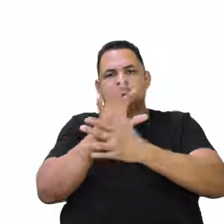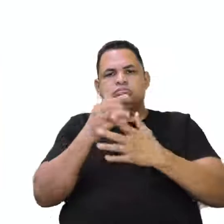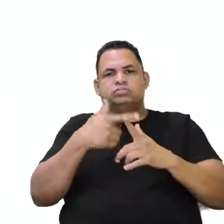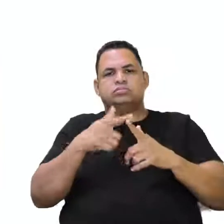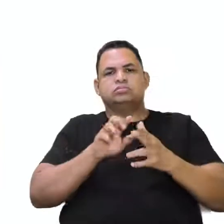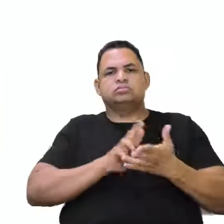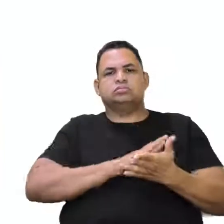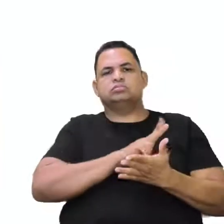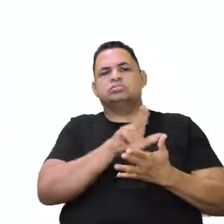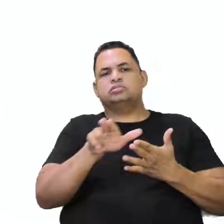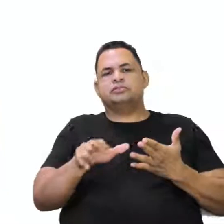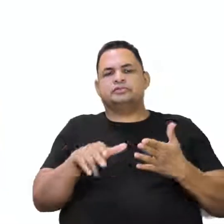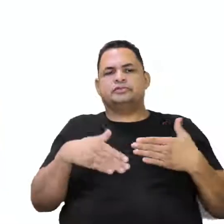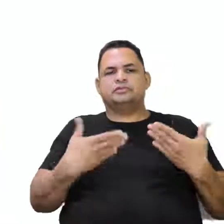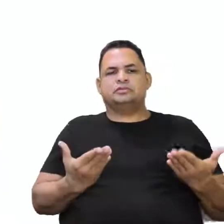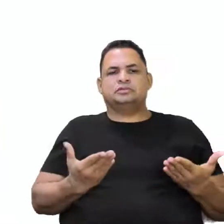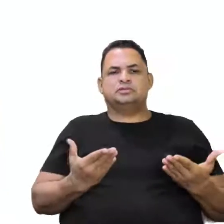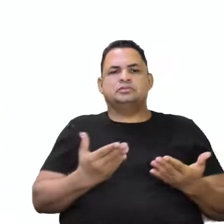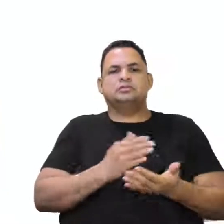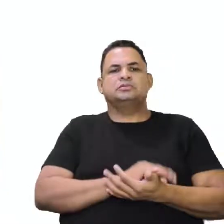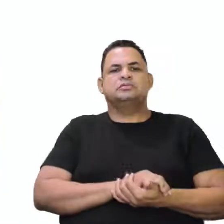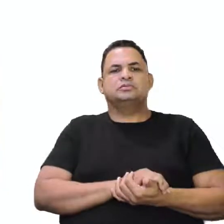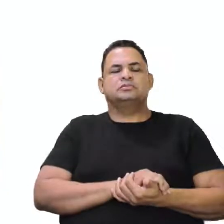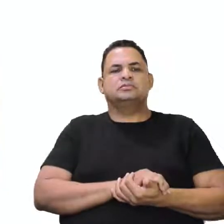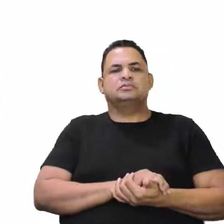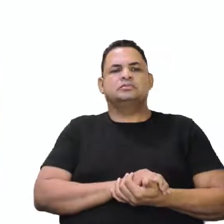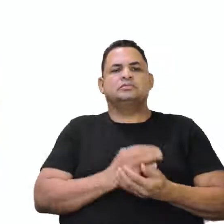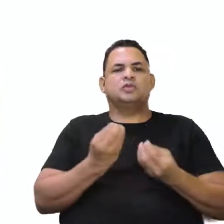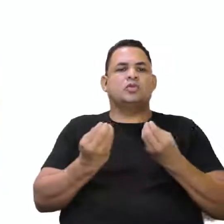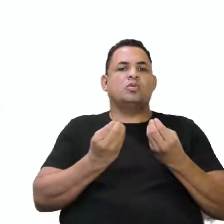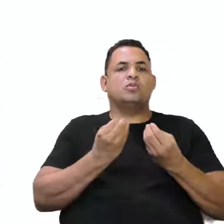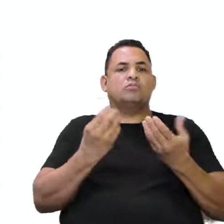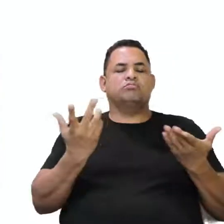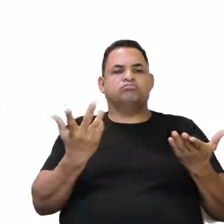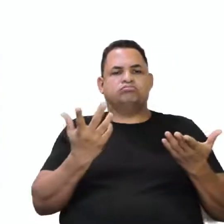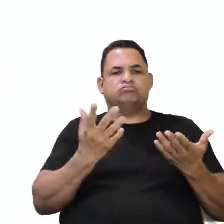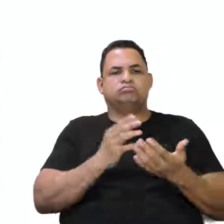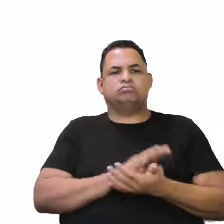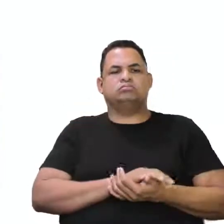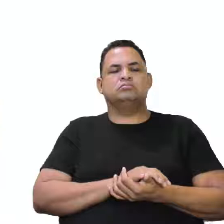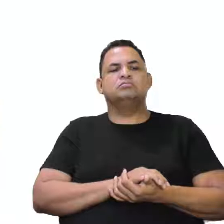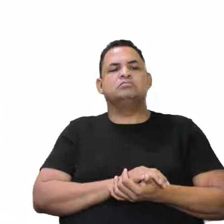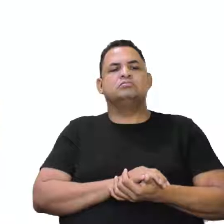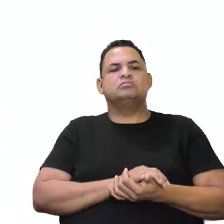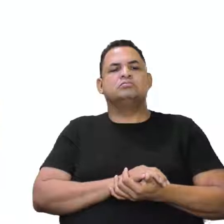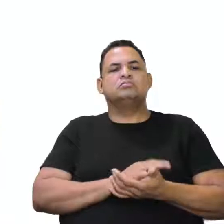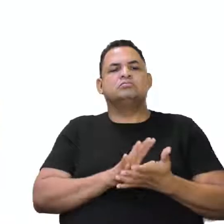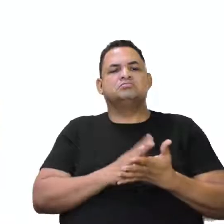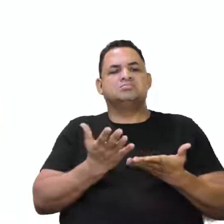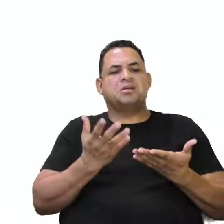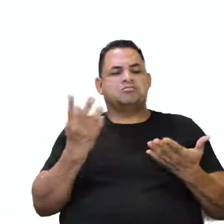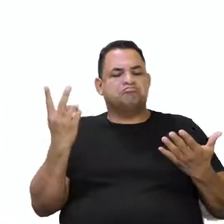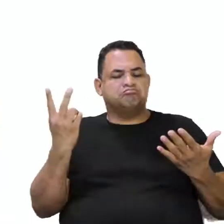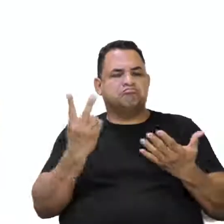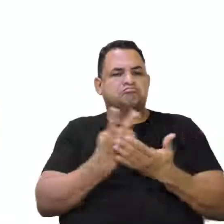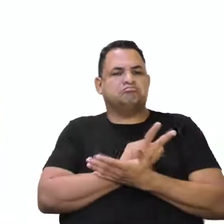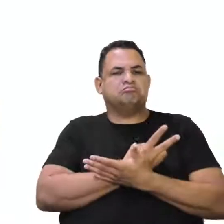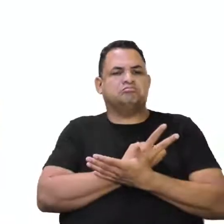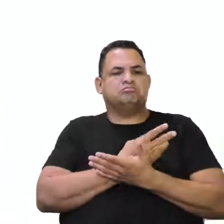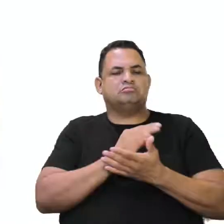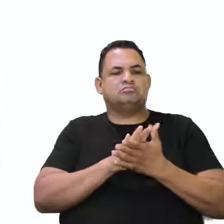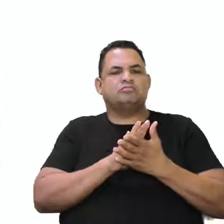ecossistema de diferentes formas ou de diferentes maneiras, como, por exemplo, provocando erosões.